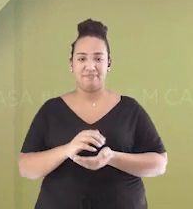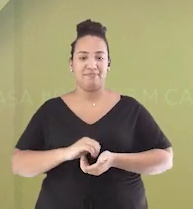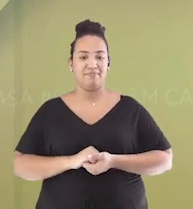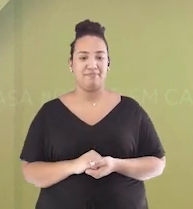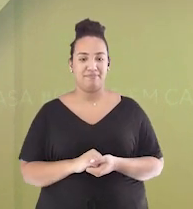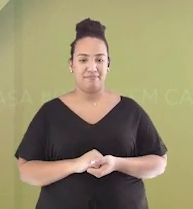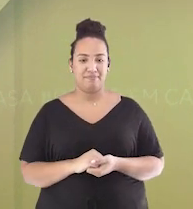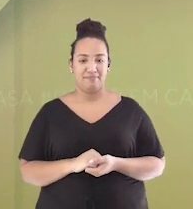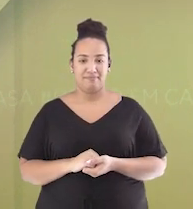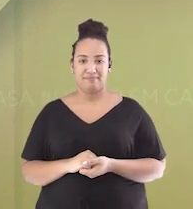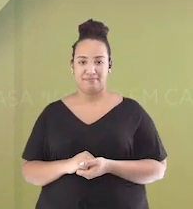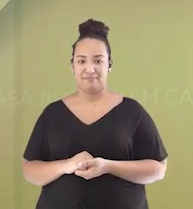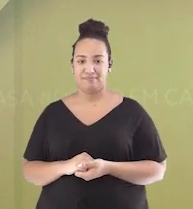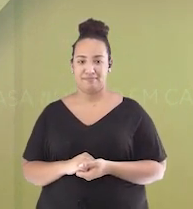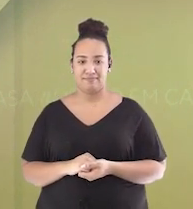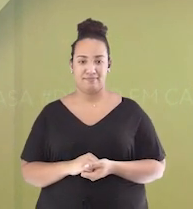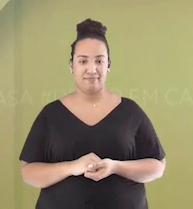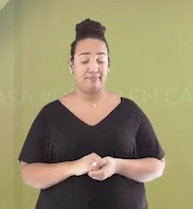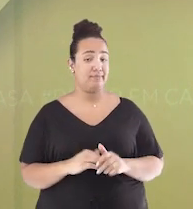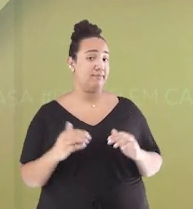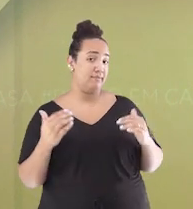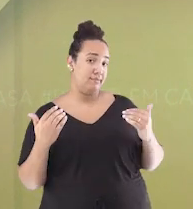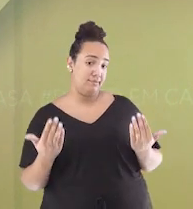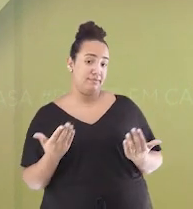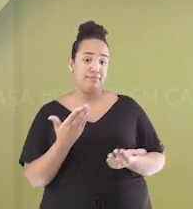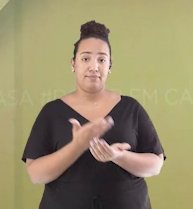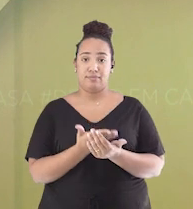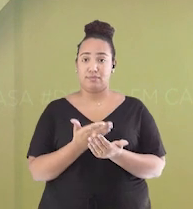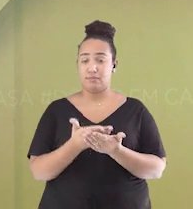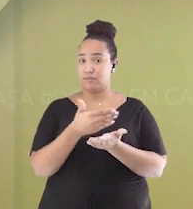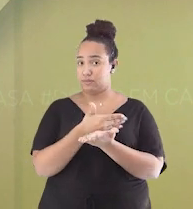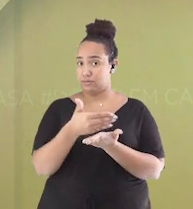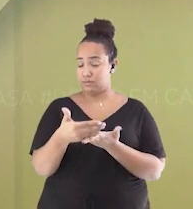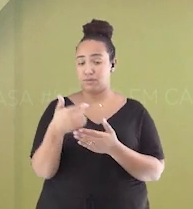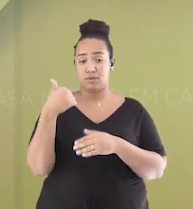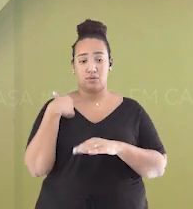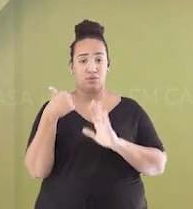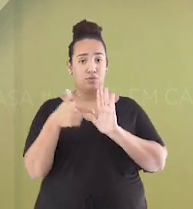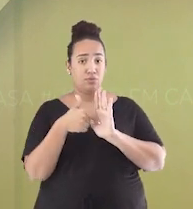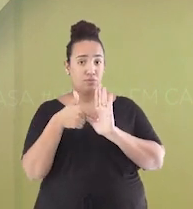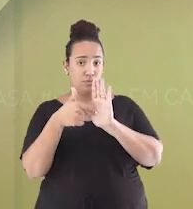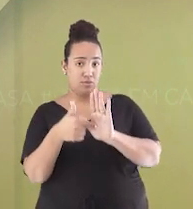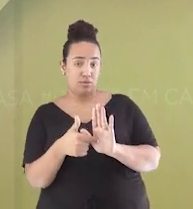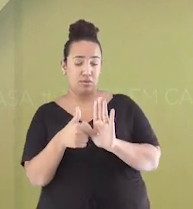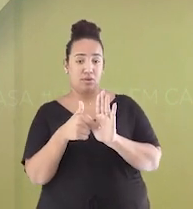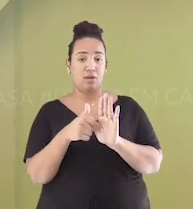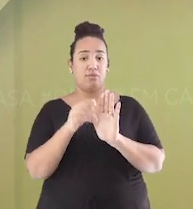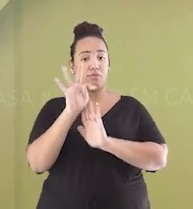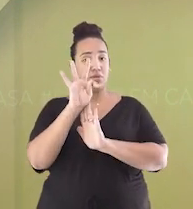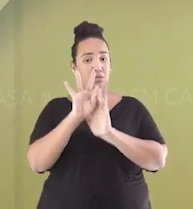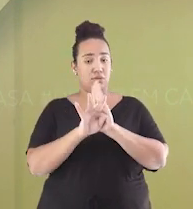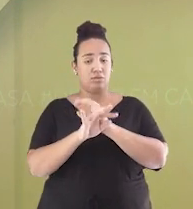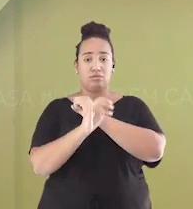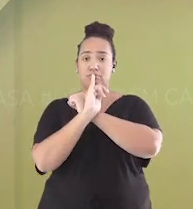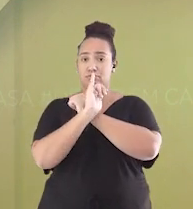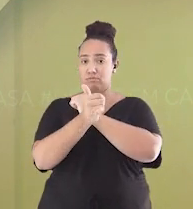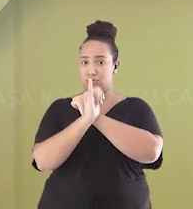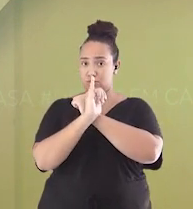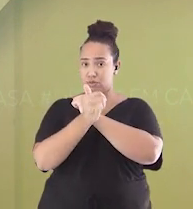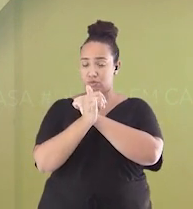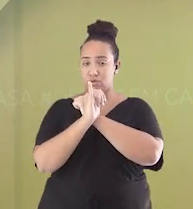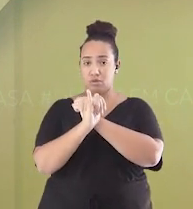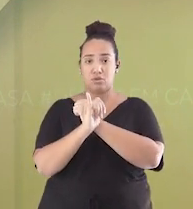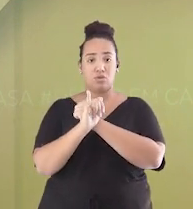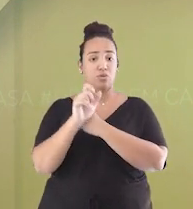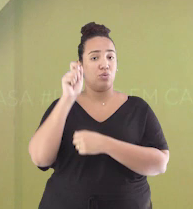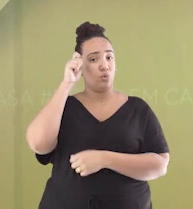aula. Para começarmos a nossa aula, trouxe um trecho da crônica Antigamente, do nosso